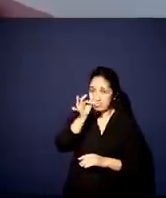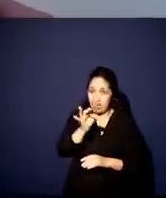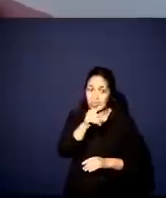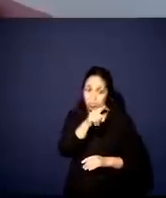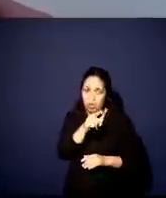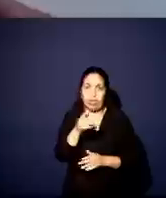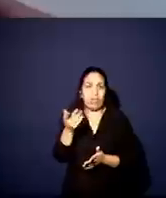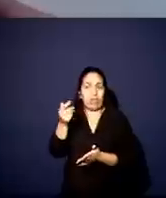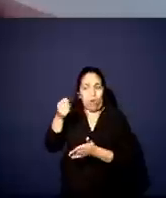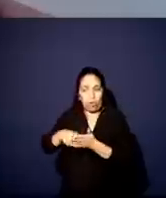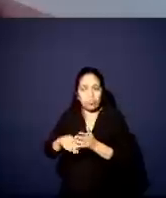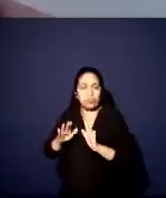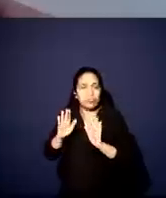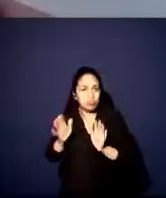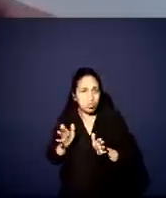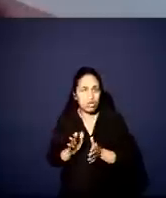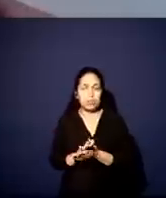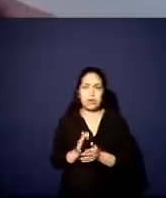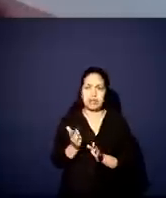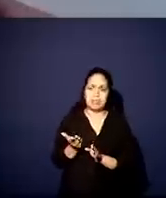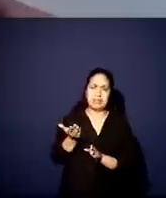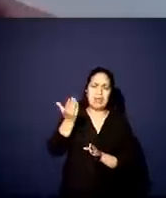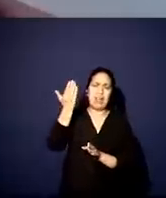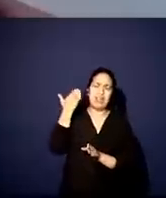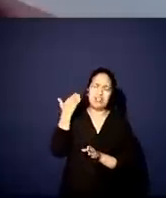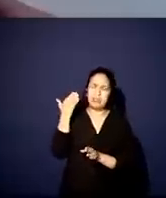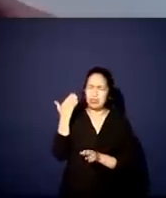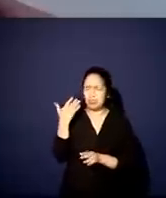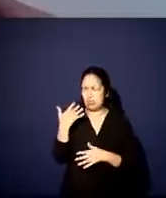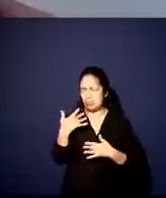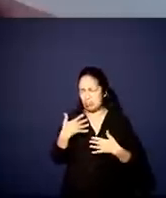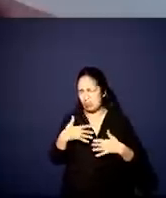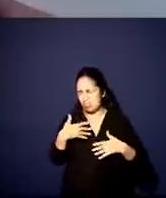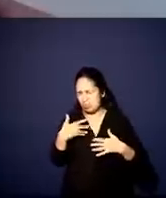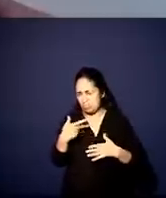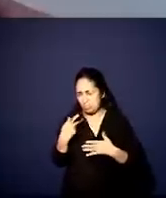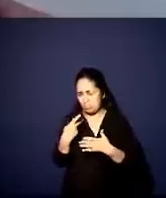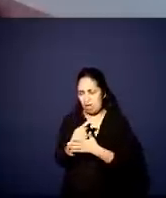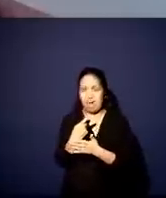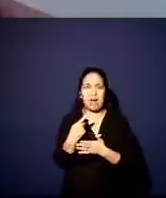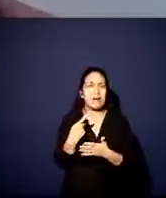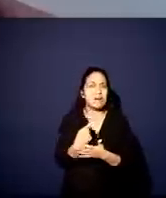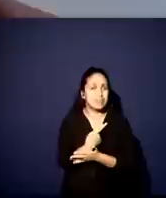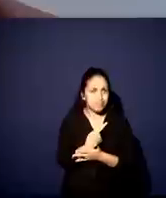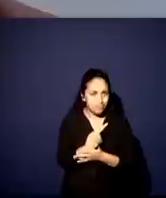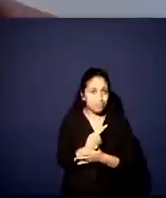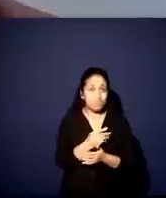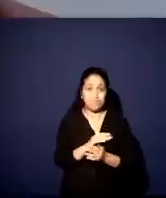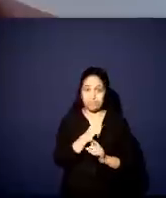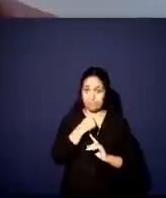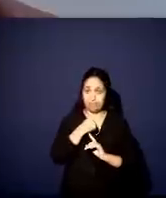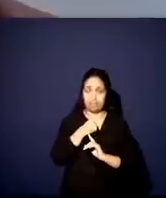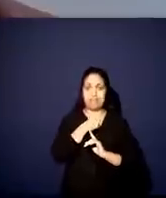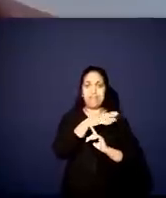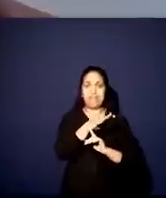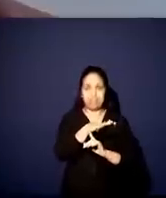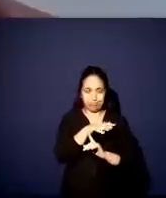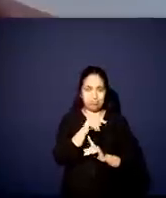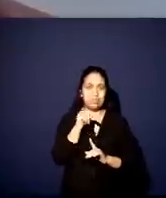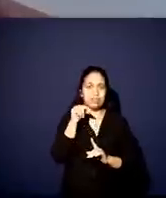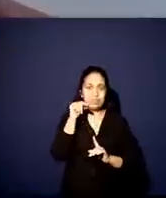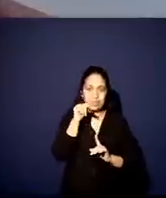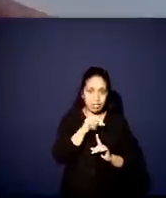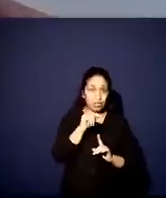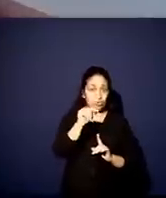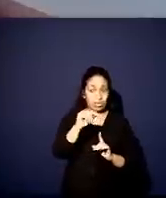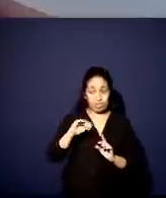mas anteriormente fez uma barbeiragem sem tamanho, né? Esse Banco Central colocou a